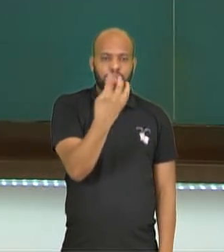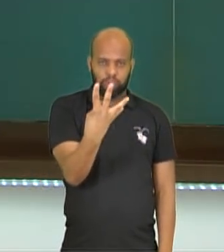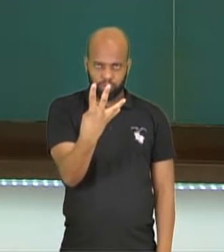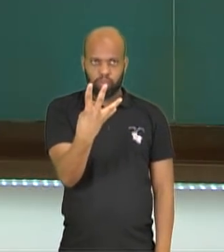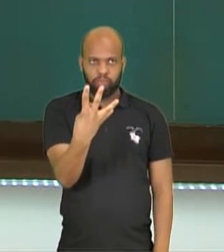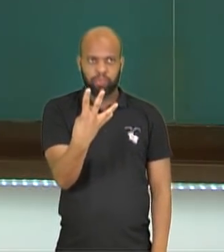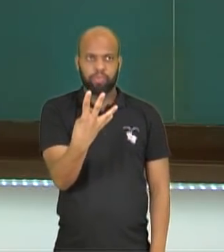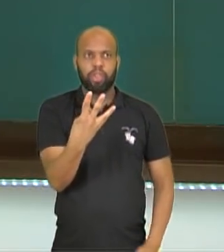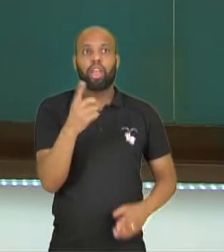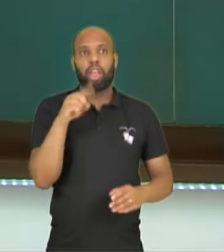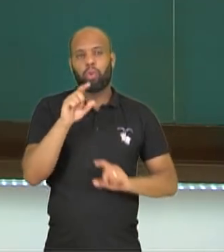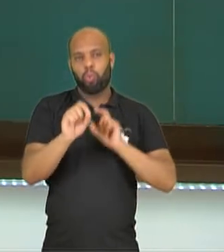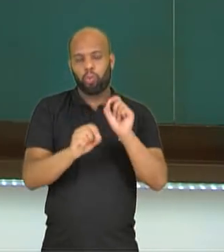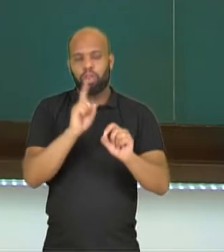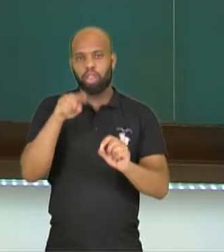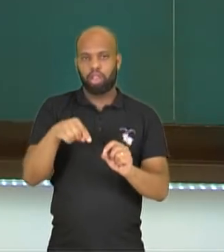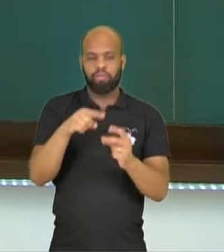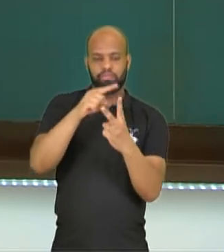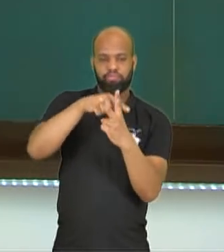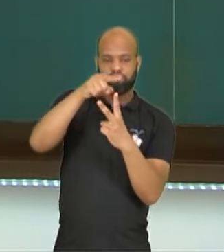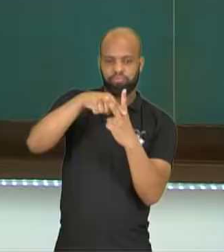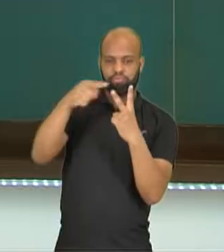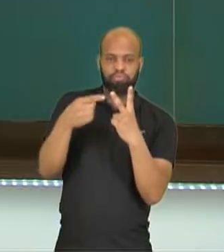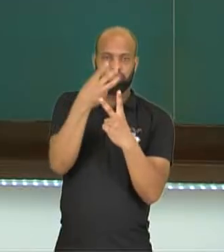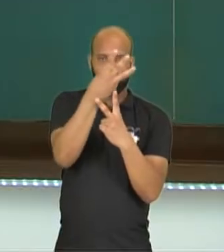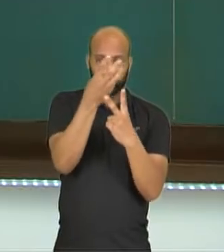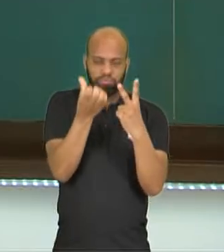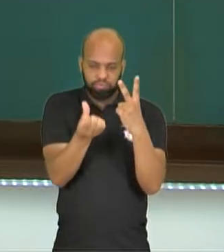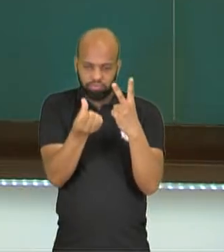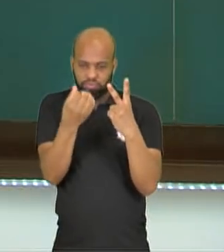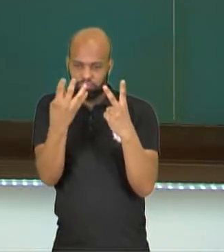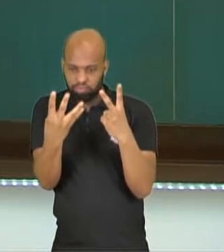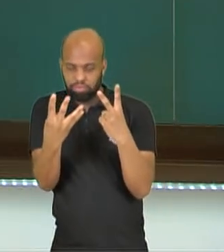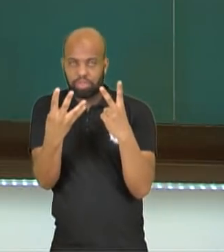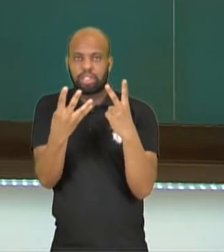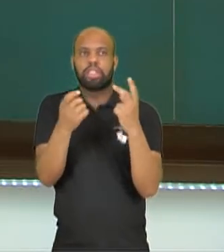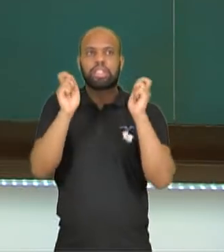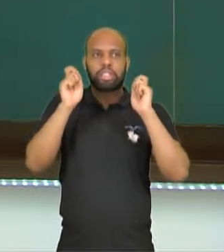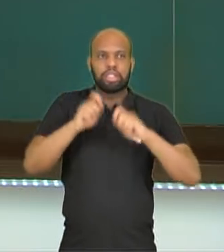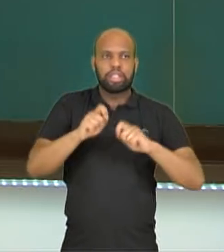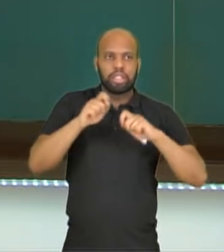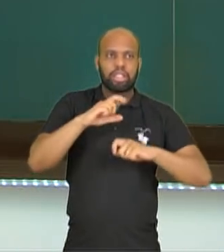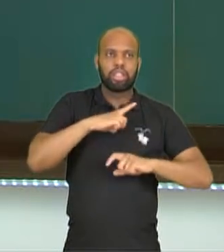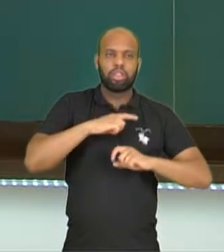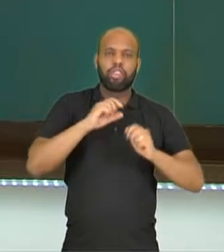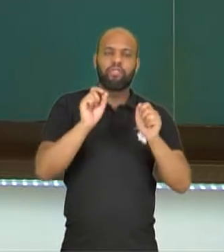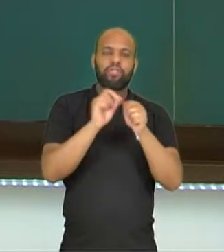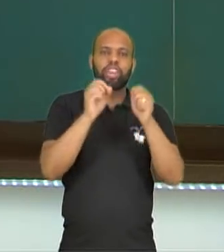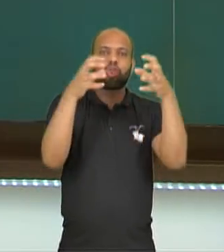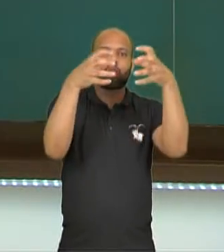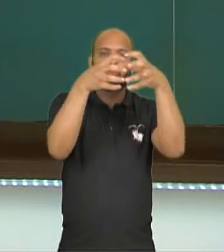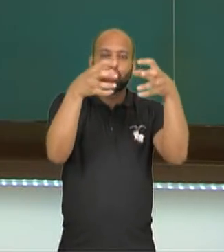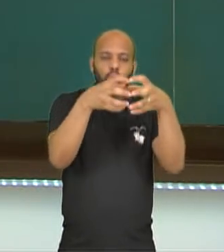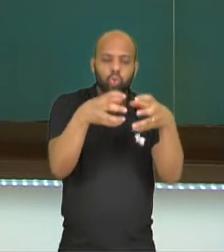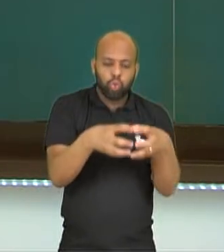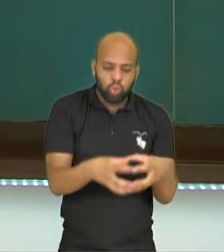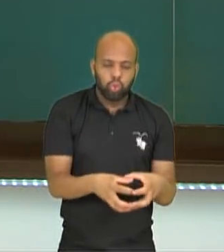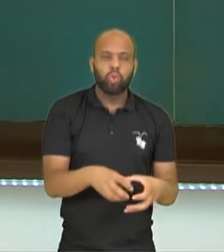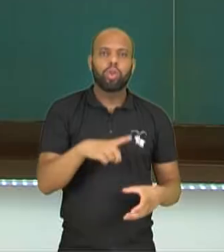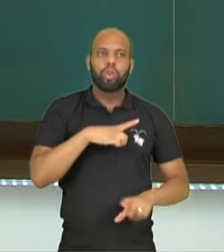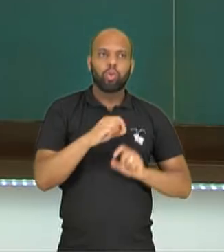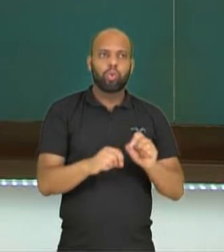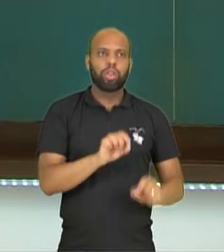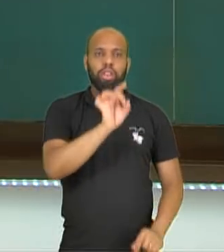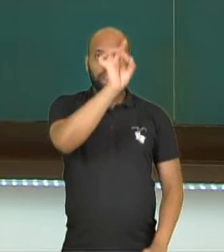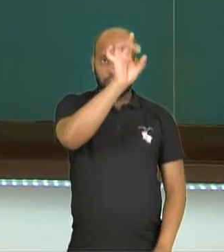raiz cúbica de 64, escrever ele fatorado. Ou seja, a cada 3, você escreve uma potência